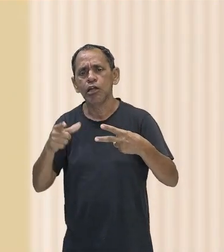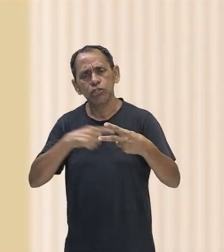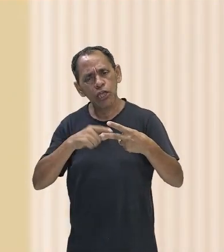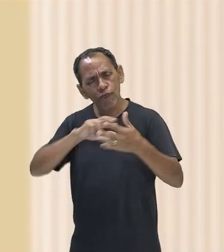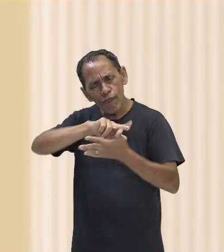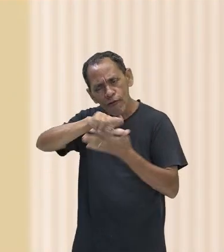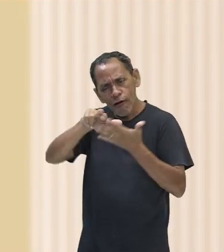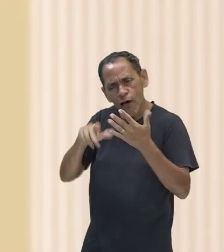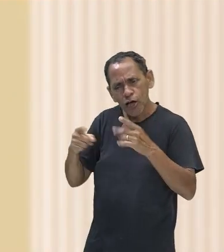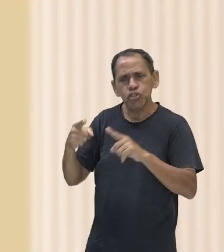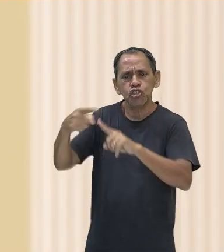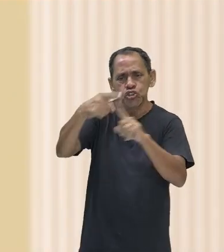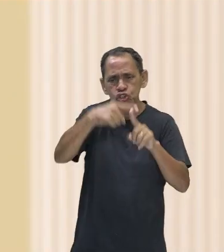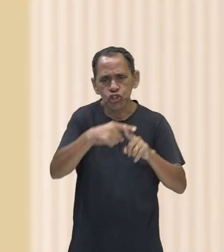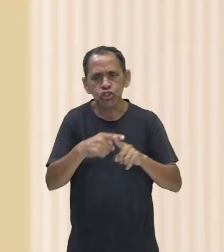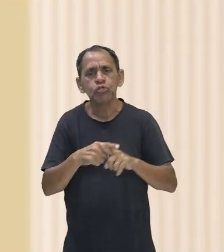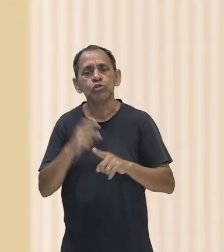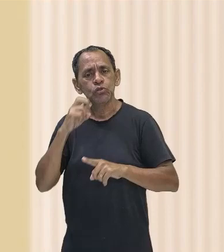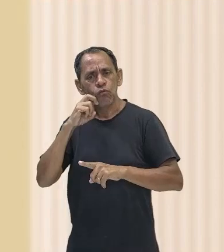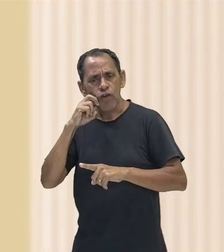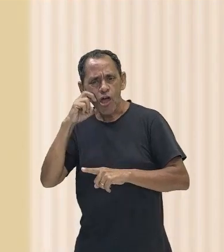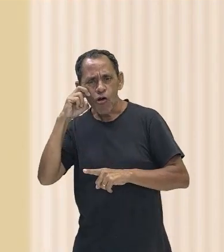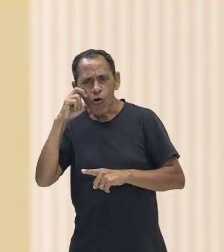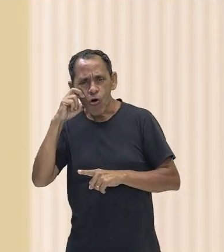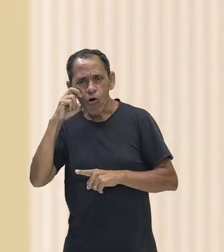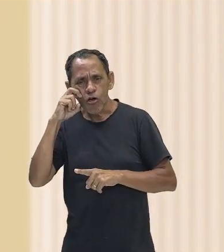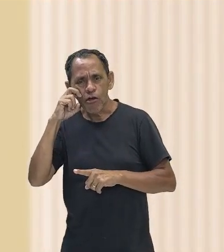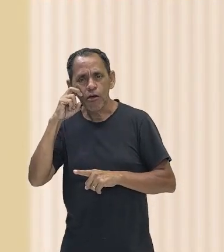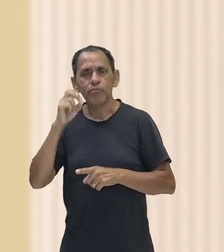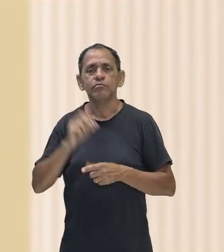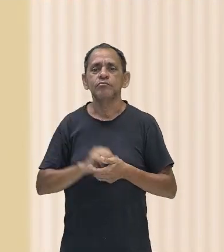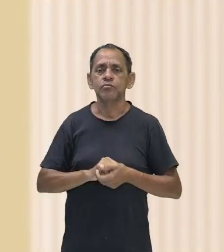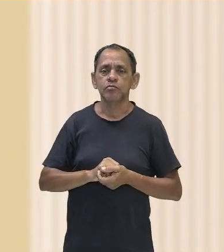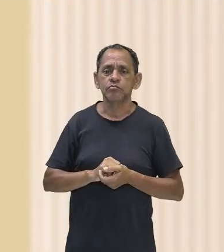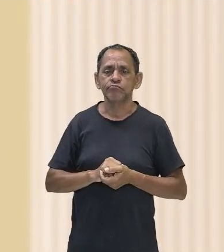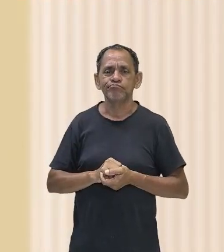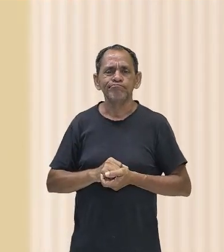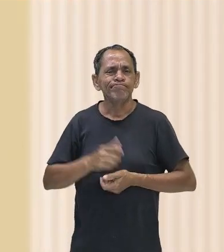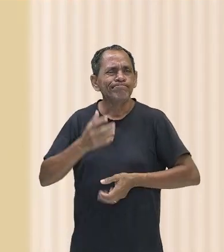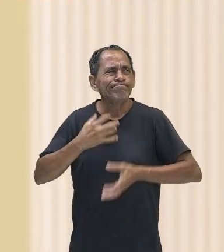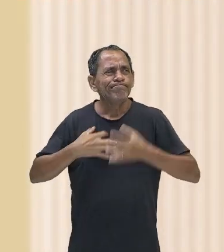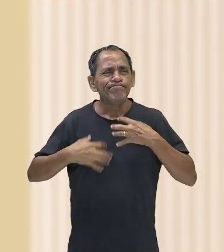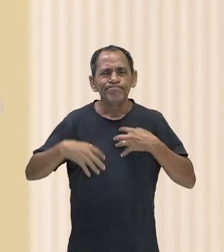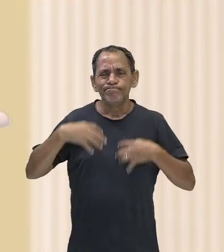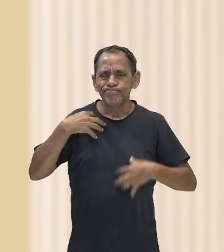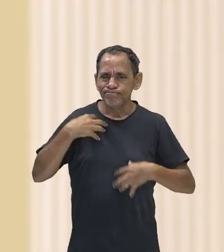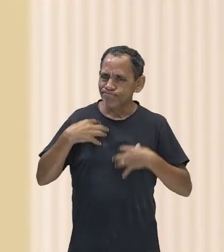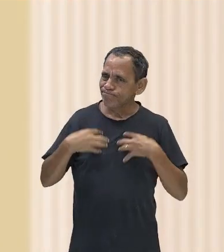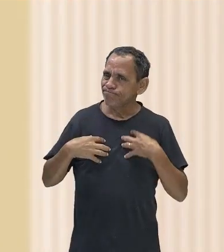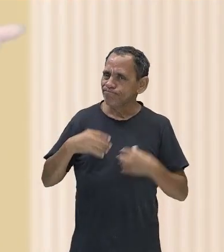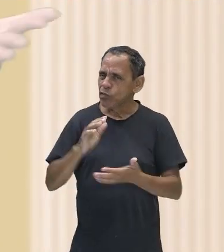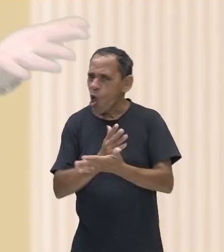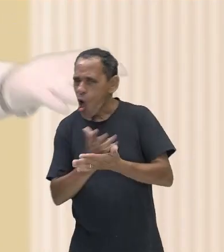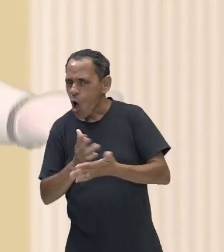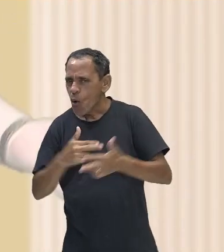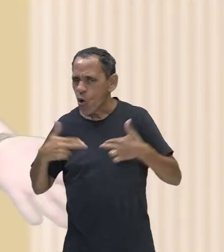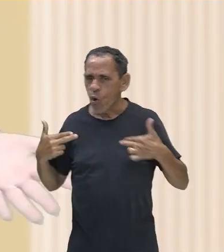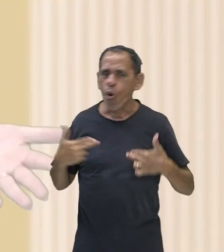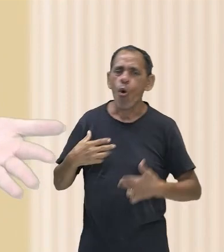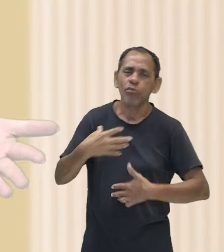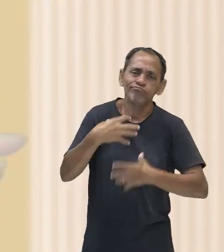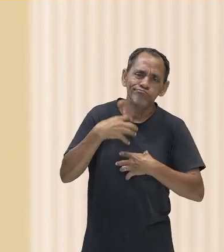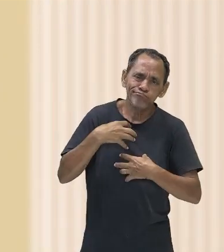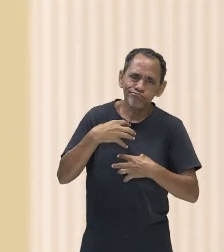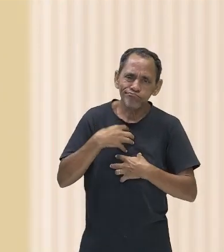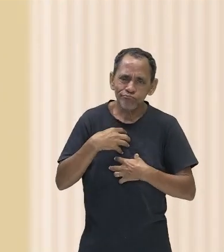tenho vergonha, então não é só uma situação constrangedora, é algo que eu sinto em relação àquele momento que acabou